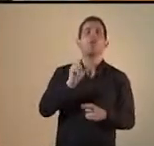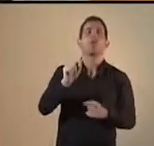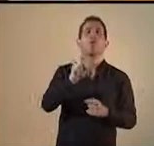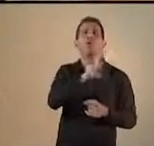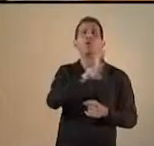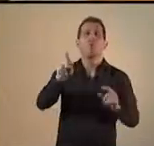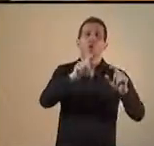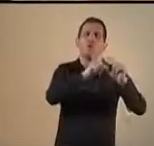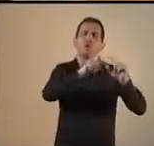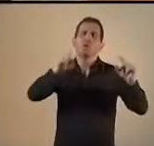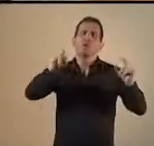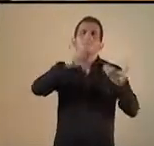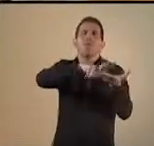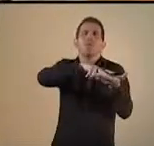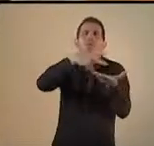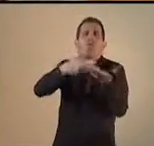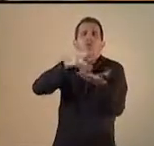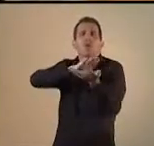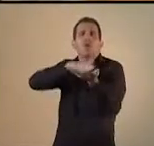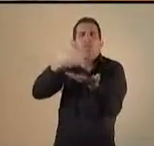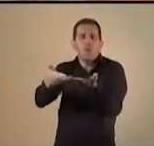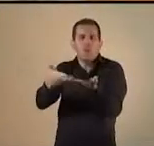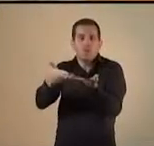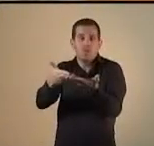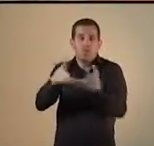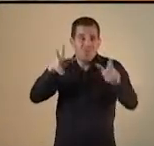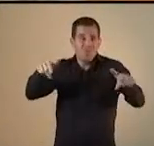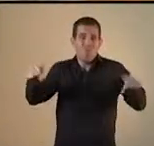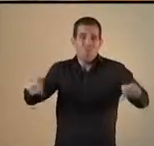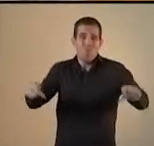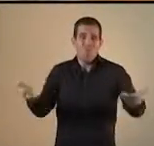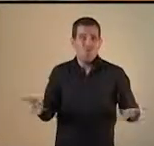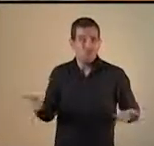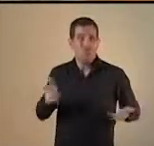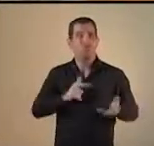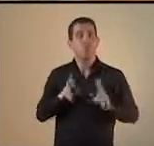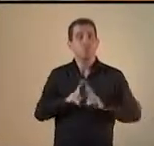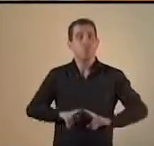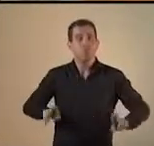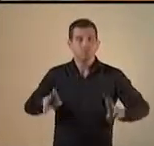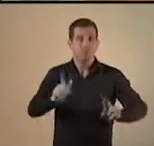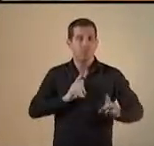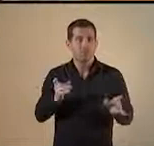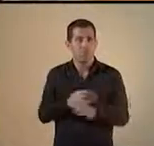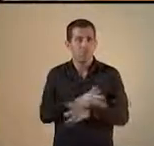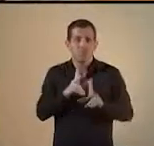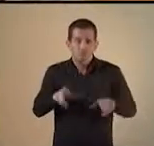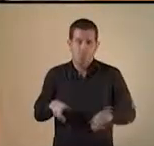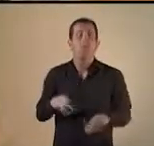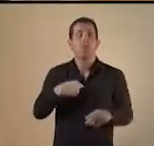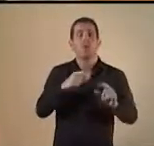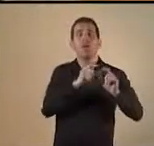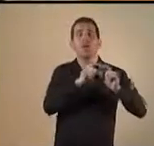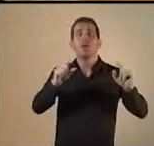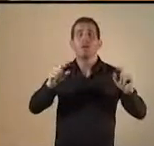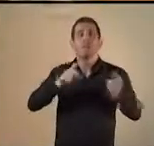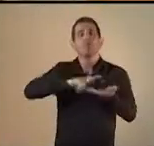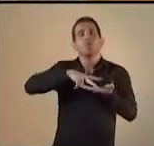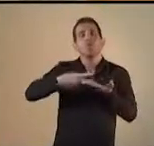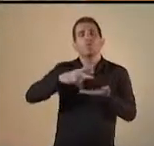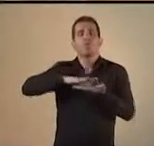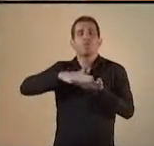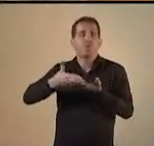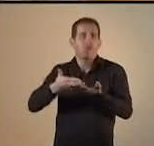Ponto. Esse é o cargo dos funcionários hoje da UFSC. Né? Esse é o cargo, tradutor e intérprete, que é a